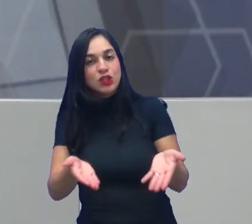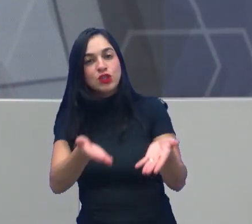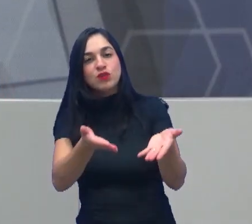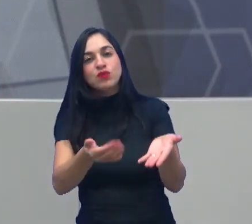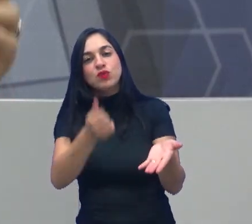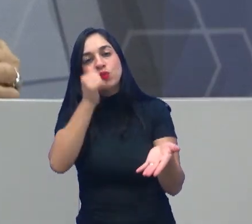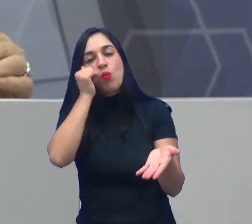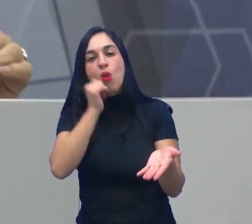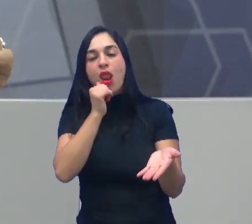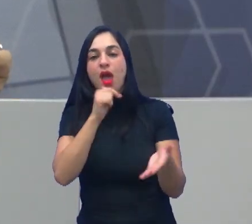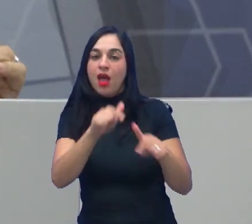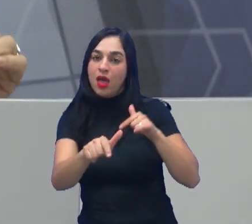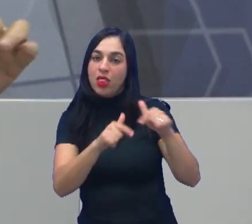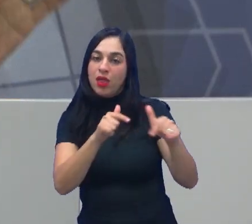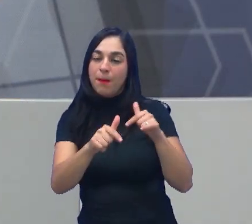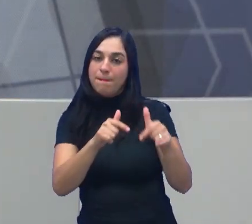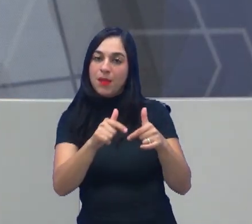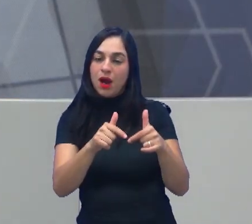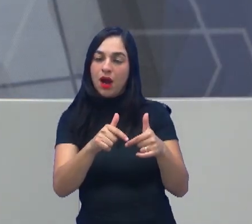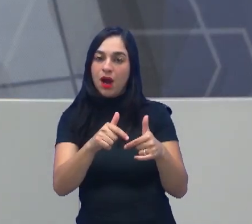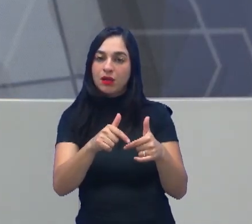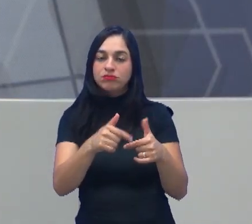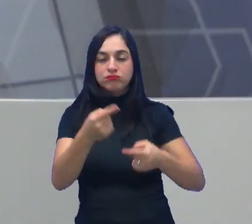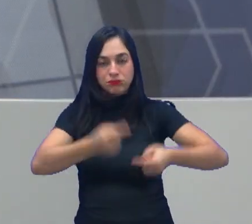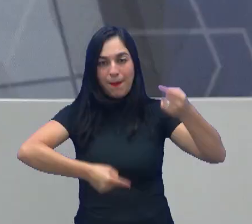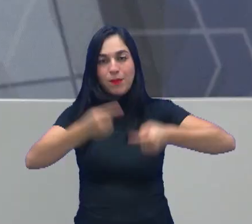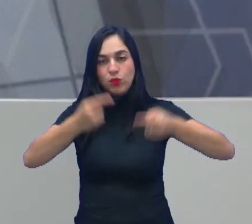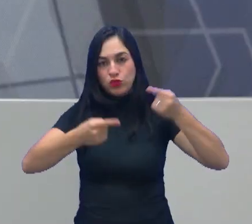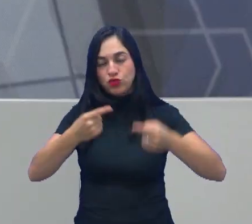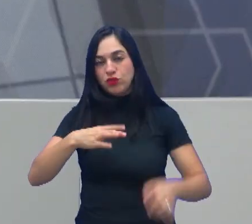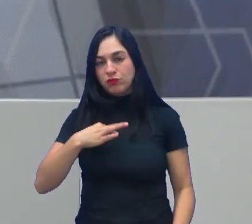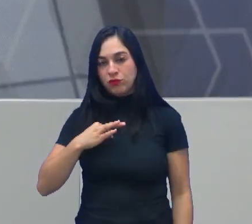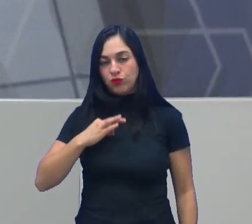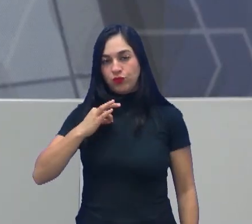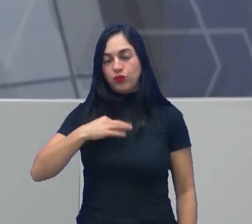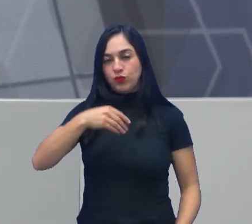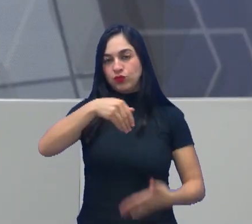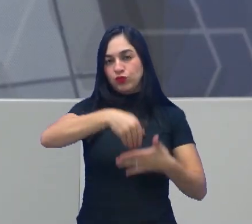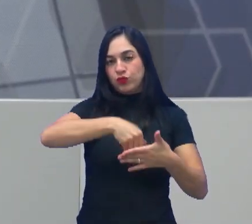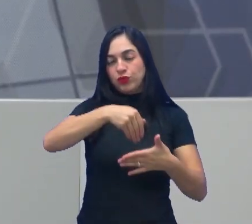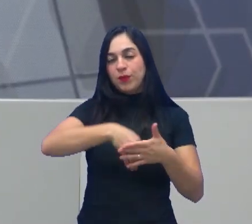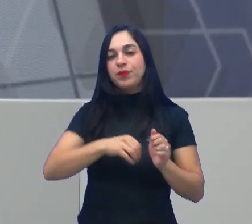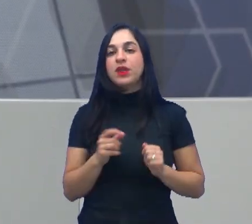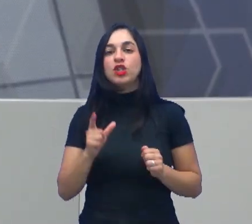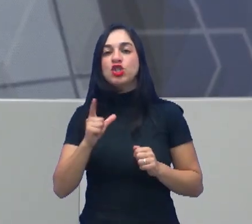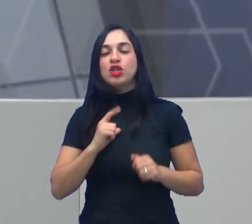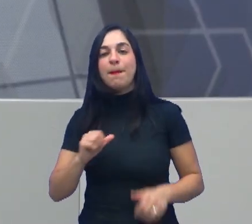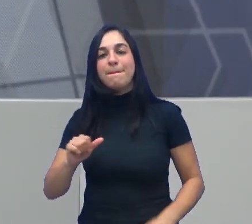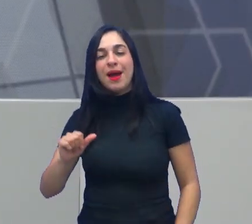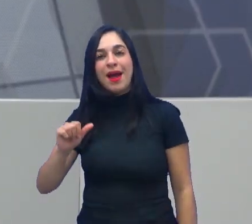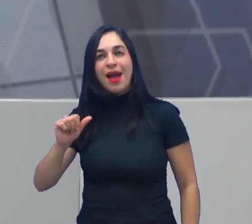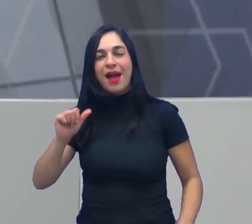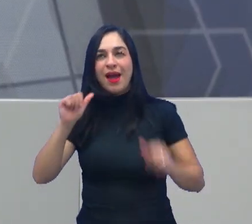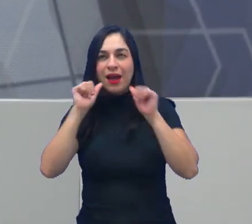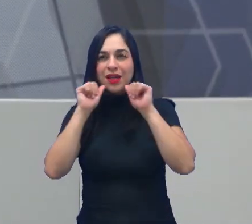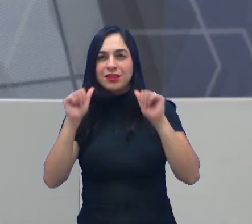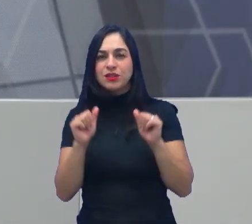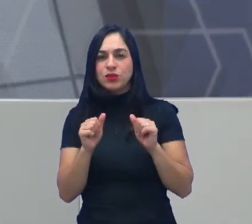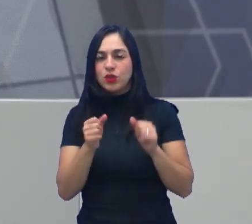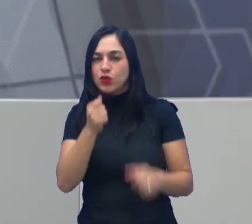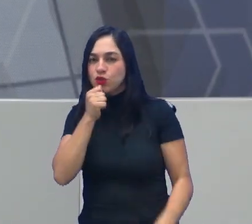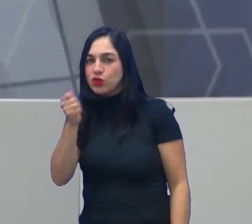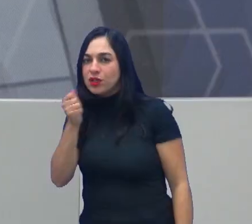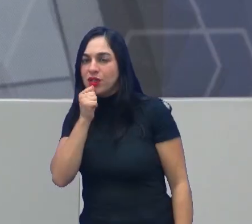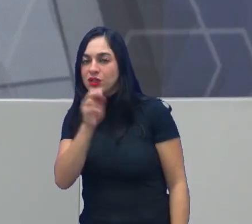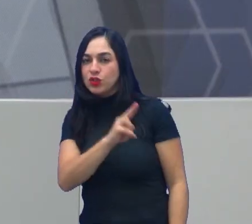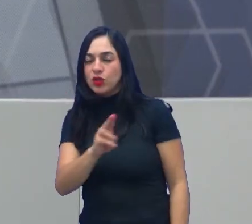na política. Foi muito interessante. Nós tínhamos uma assessora jornalista na casa, que chamava Márcia,